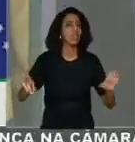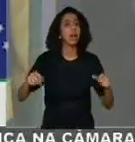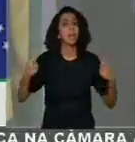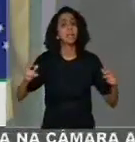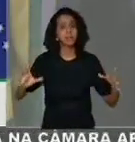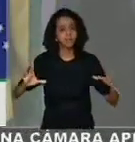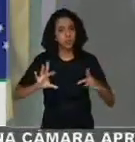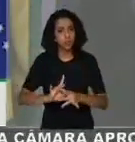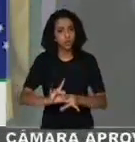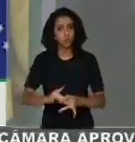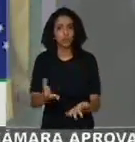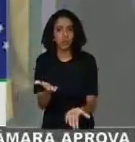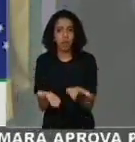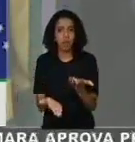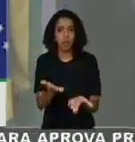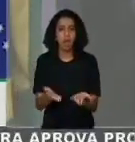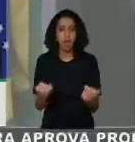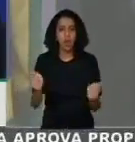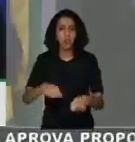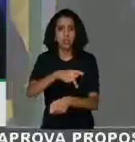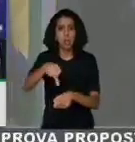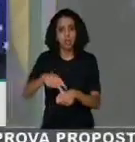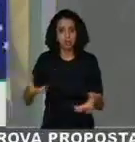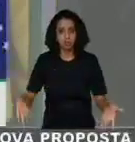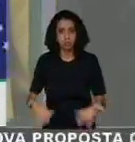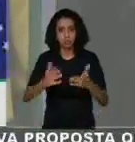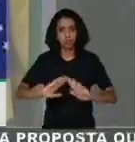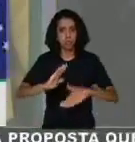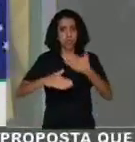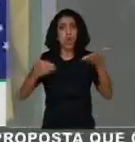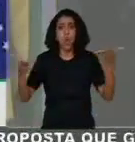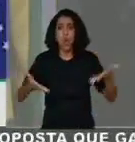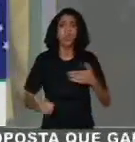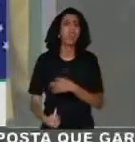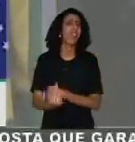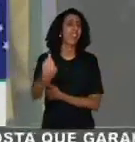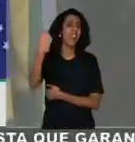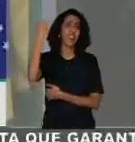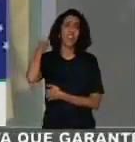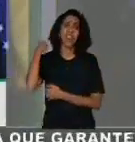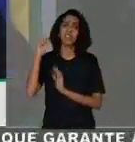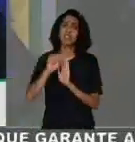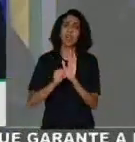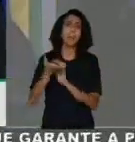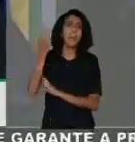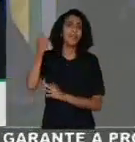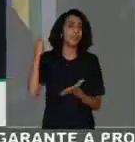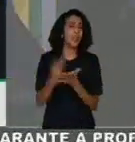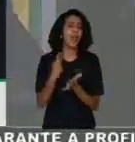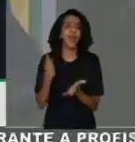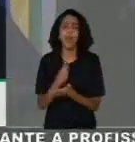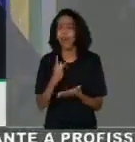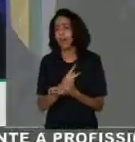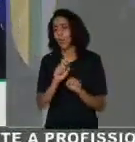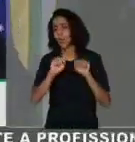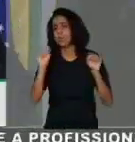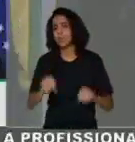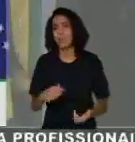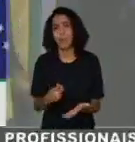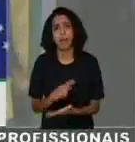extrema-esquerda, para reconstruir o país. O modelo está errado desde o começo do século passado.